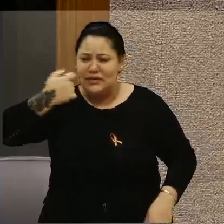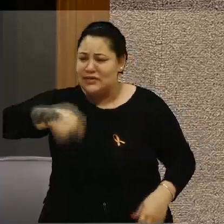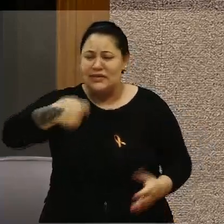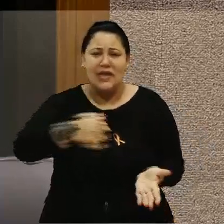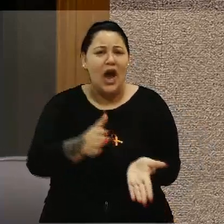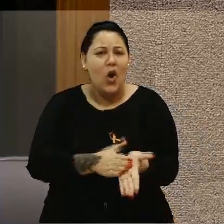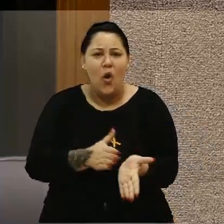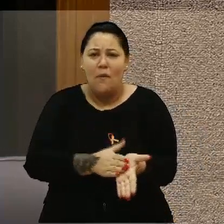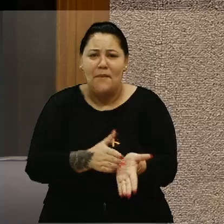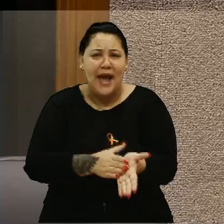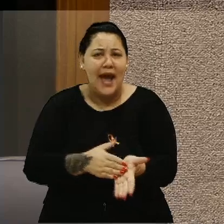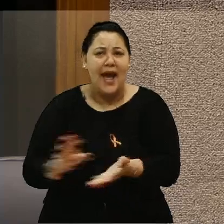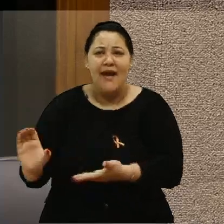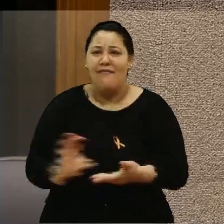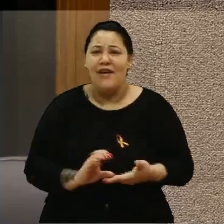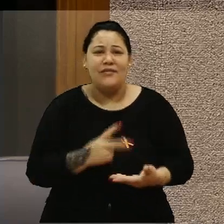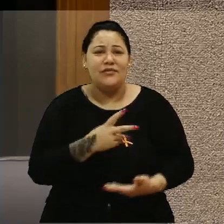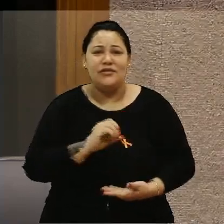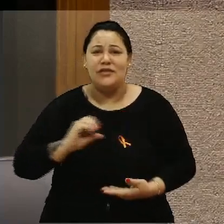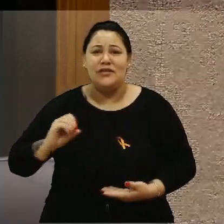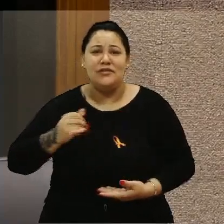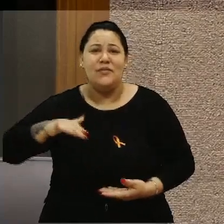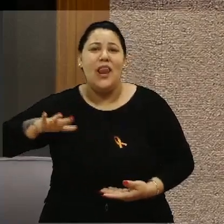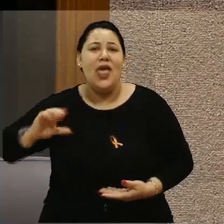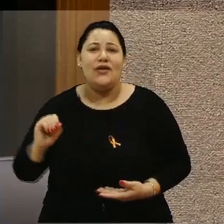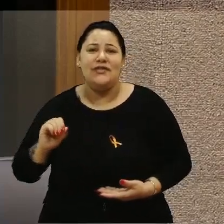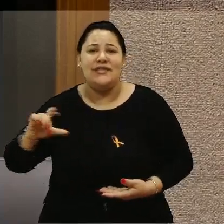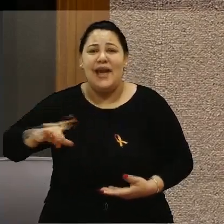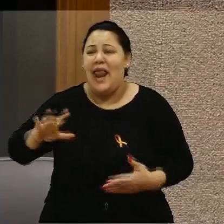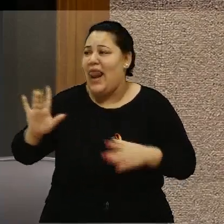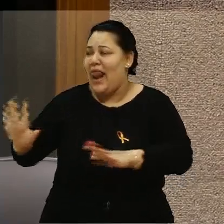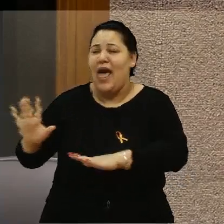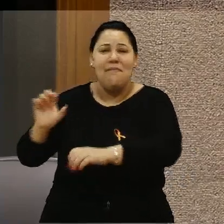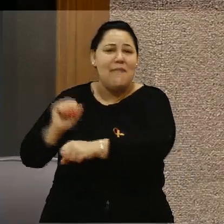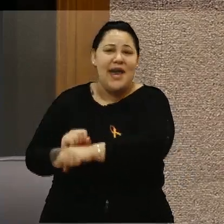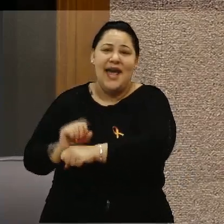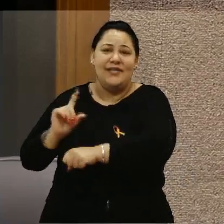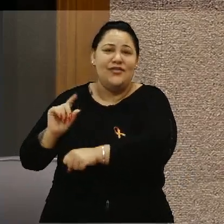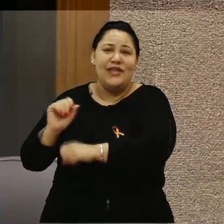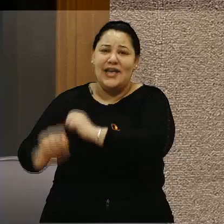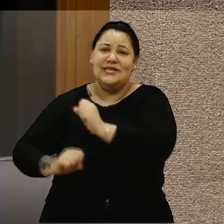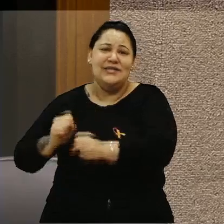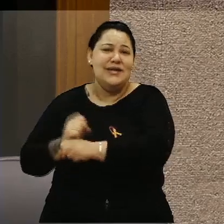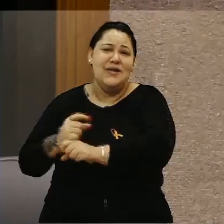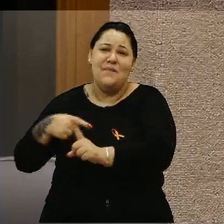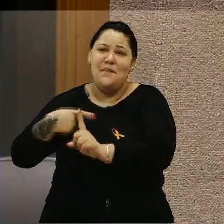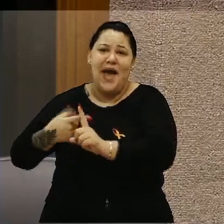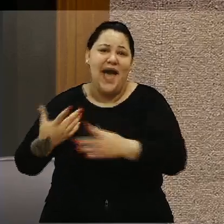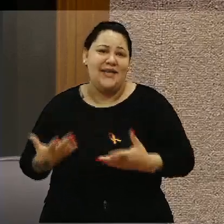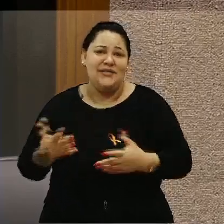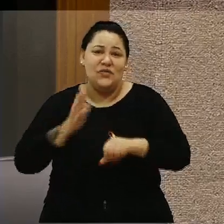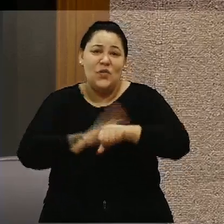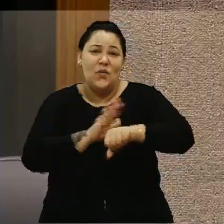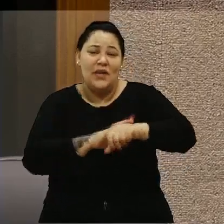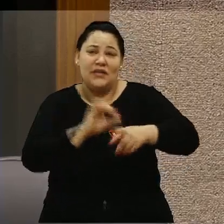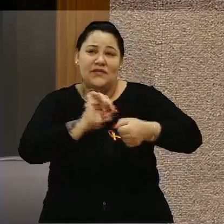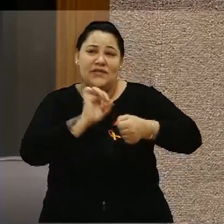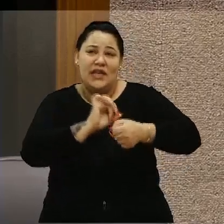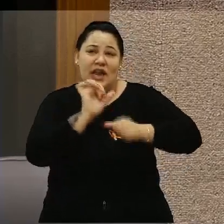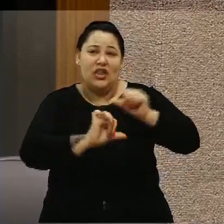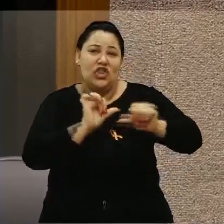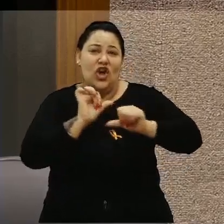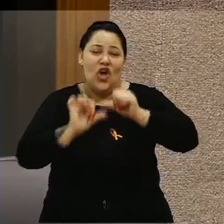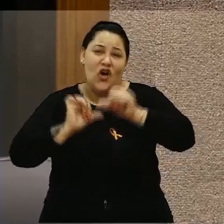recursos dos 200 milhões, vereador Edson, estão lá há 10 anos mais. Quando foram feitas as alterações no governo